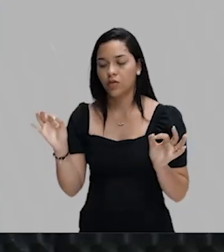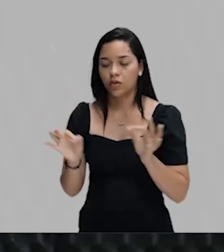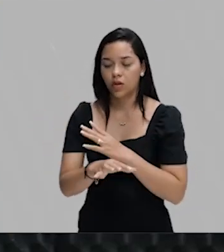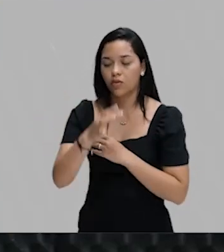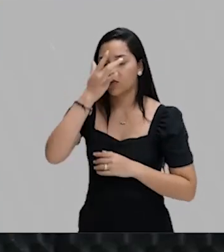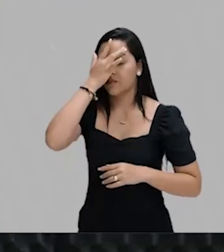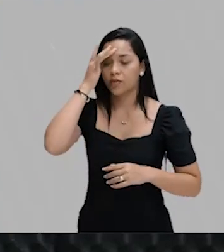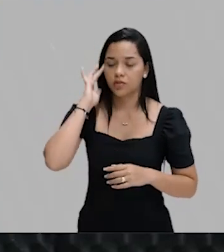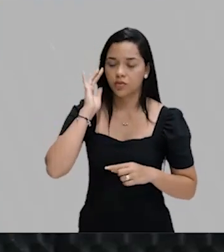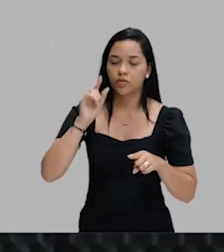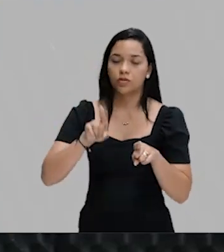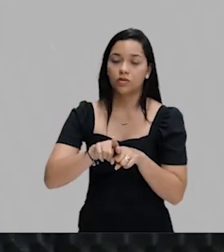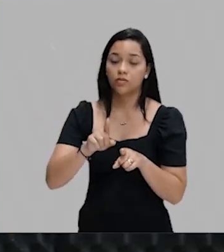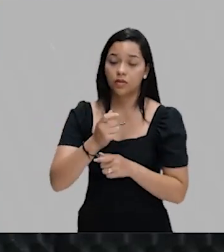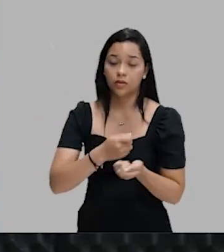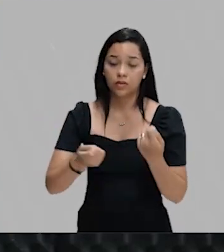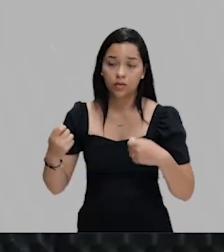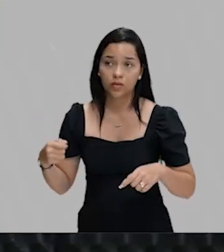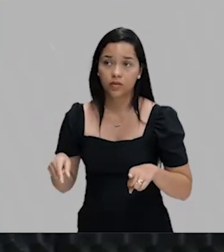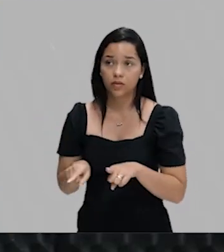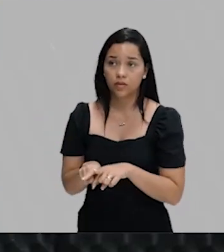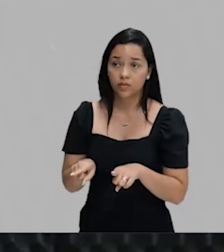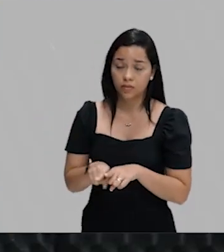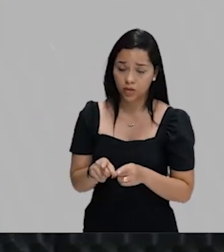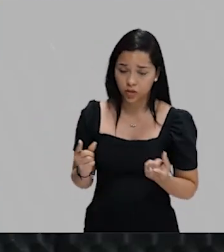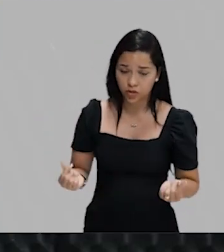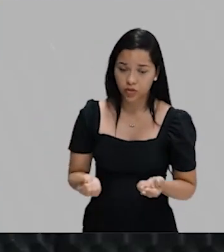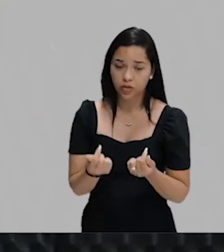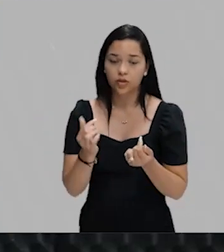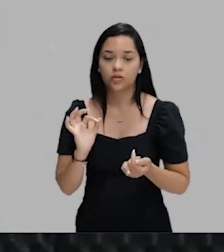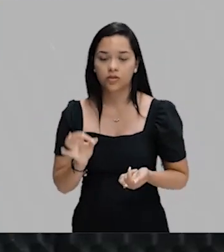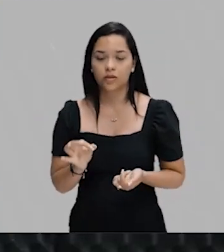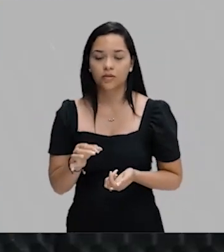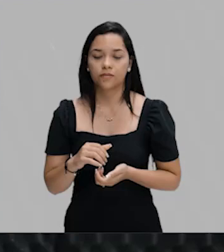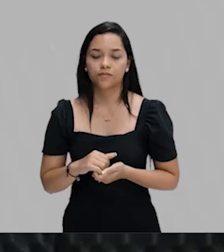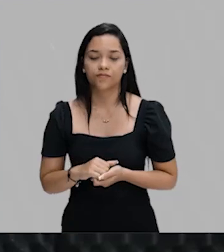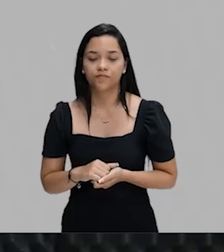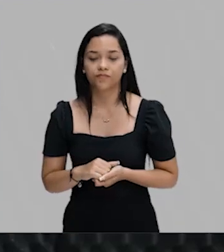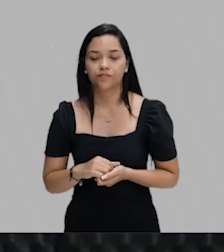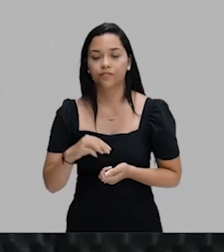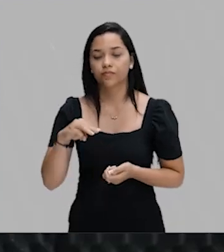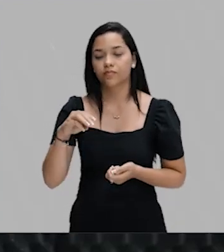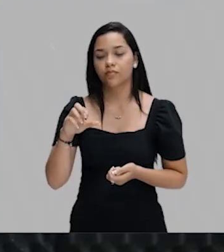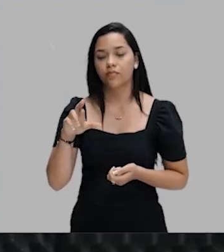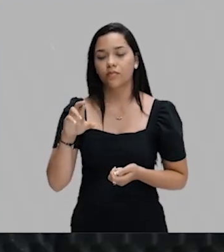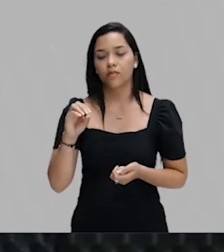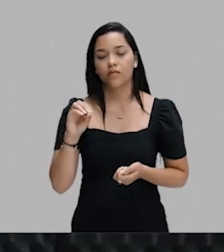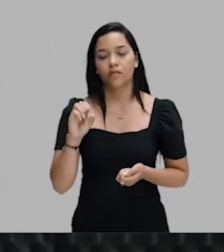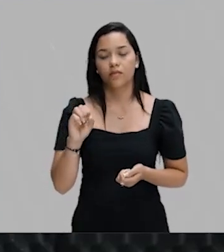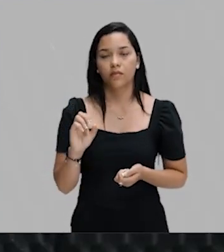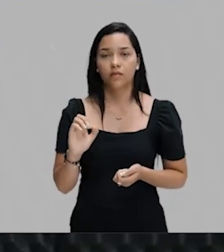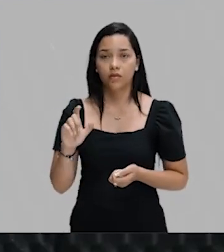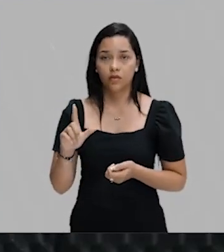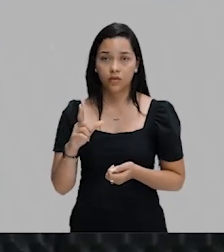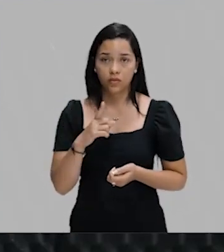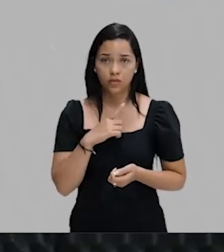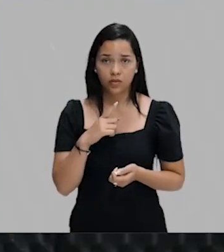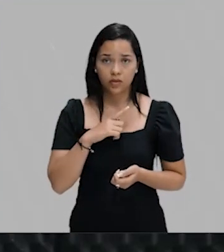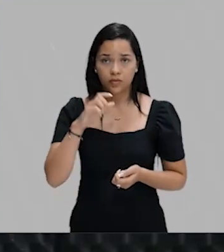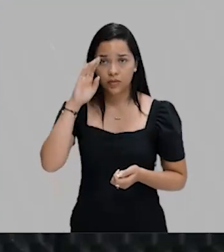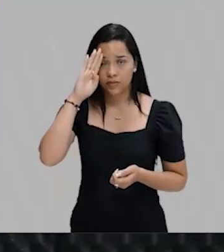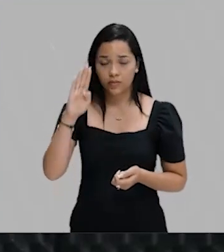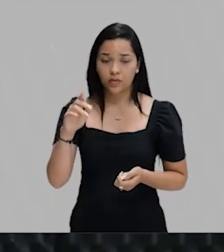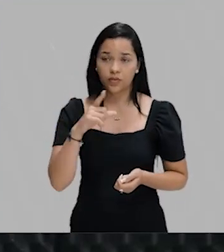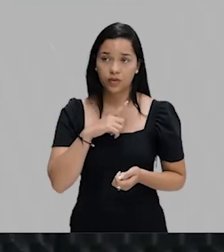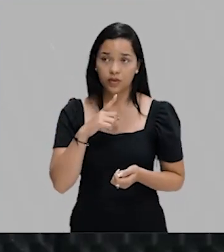de pessoas, mercadorias e capital, beleza? O Mercosul, galera, ele tem como integrantes principais,